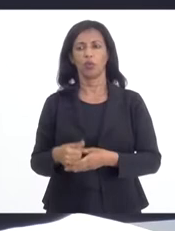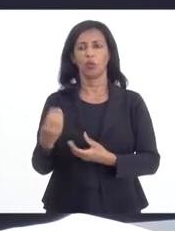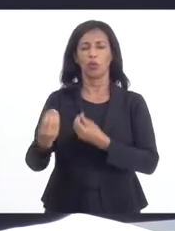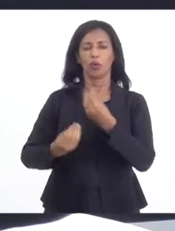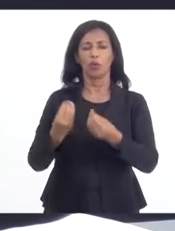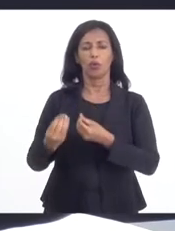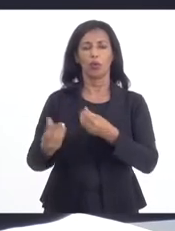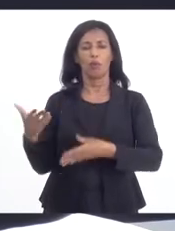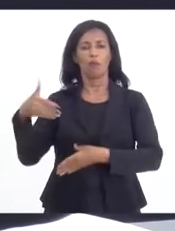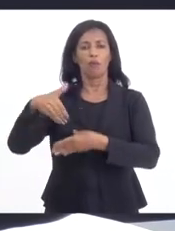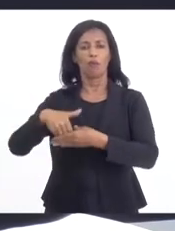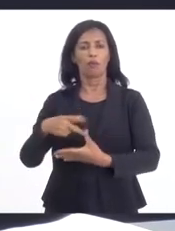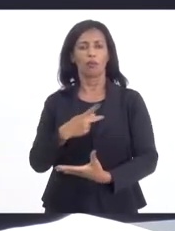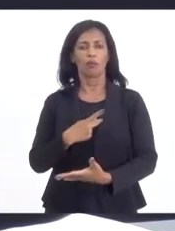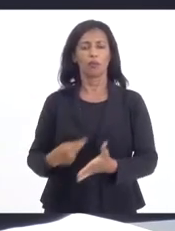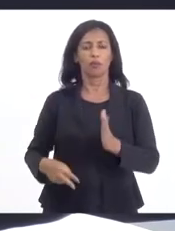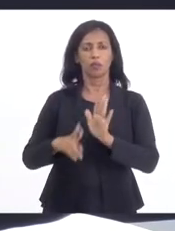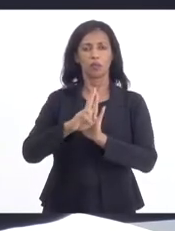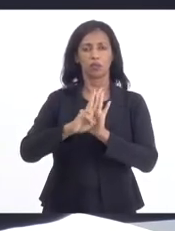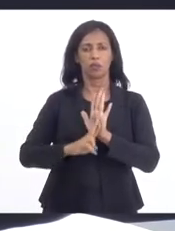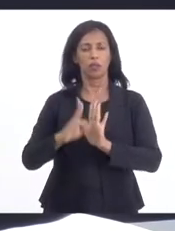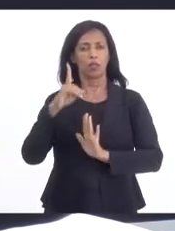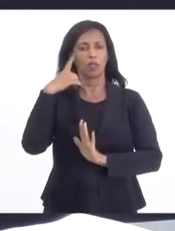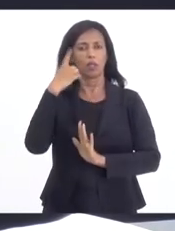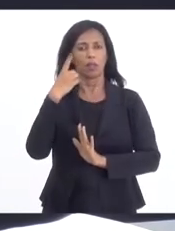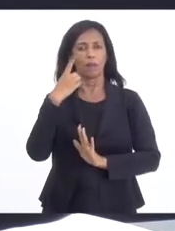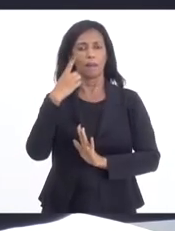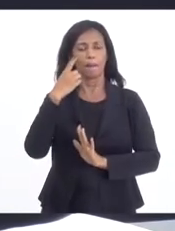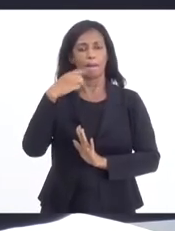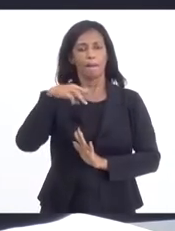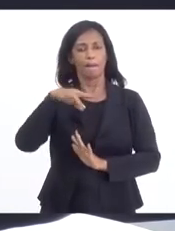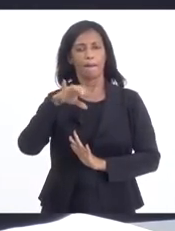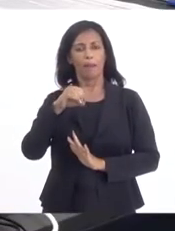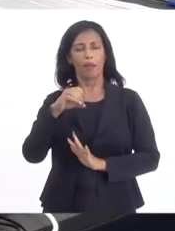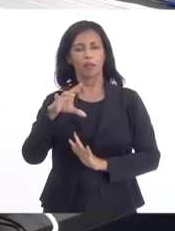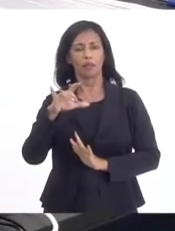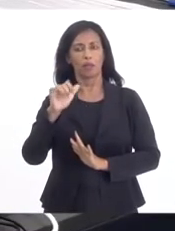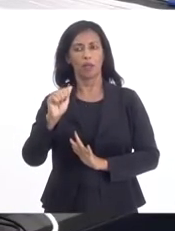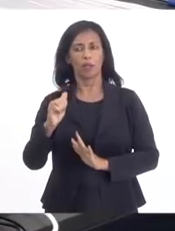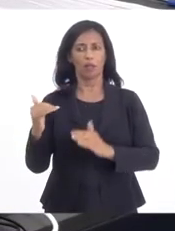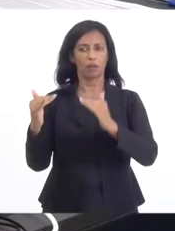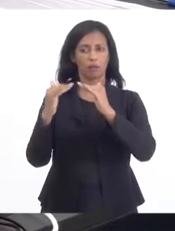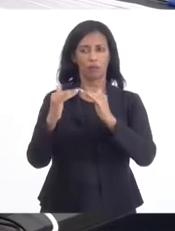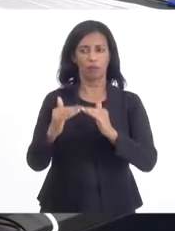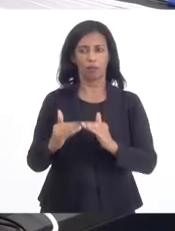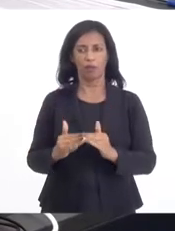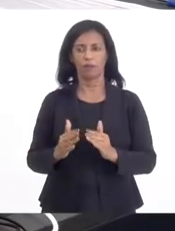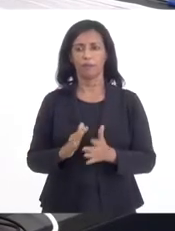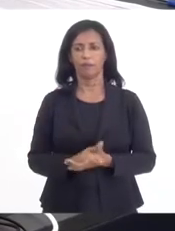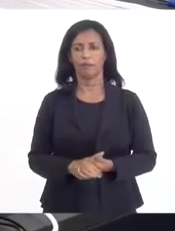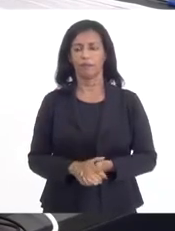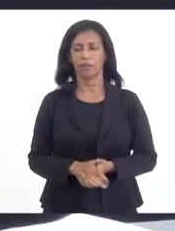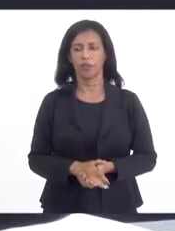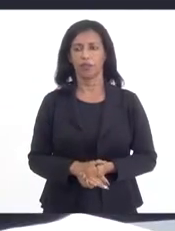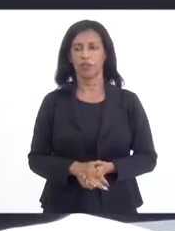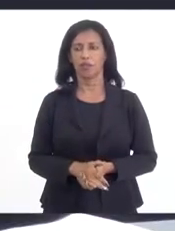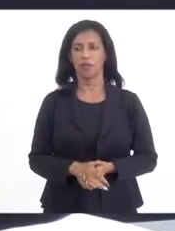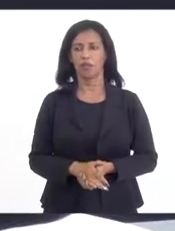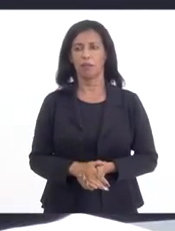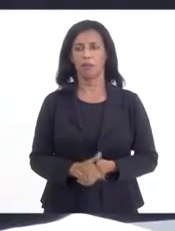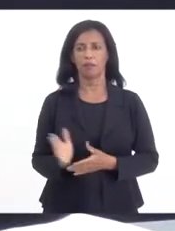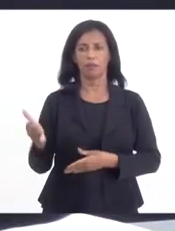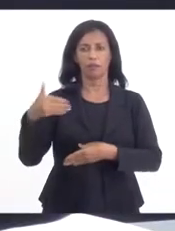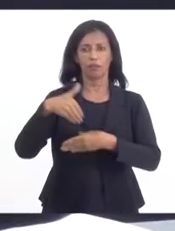voto, presidente, relator, deputado Márcio Canella. Parecer favorável. Eu